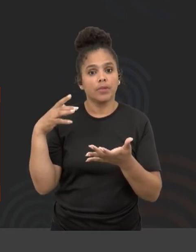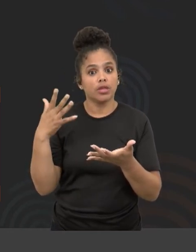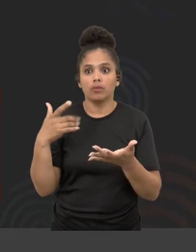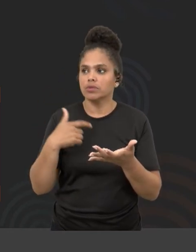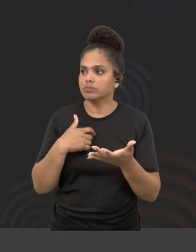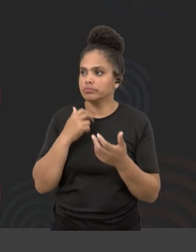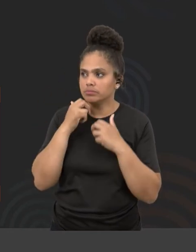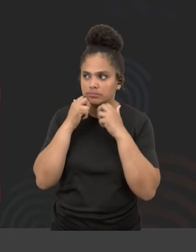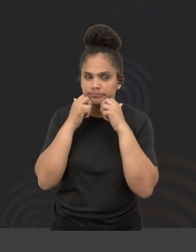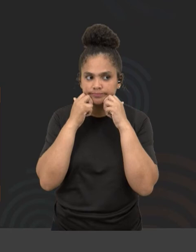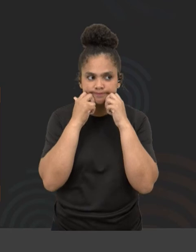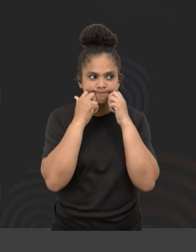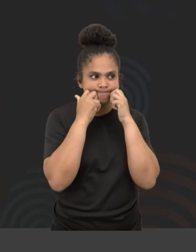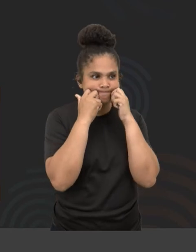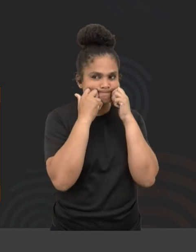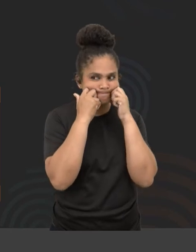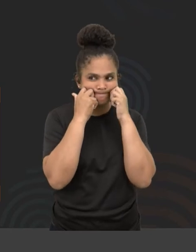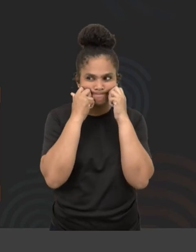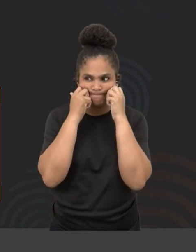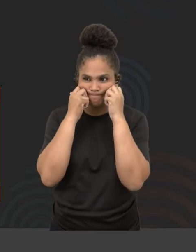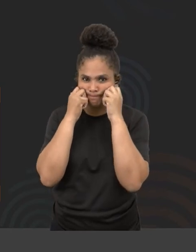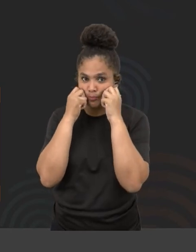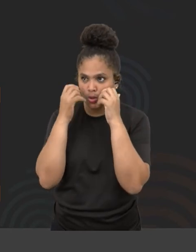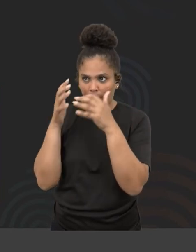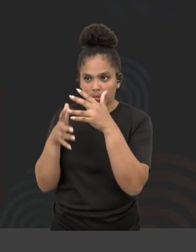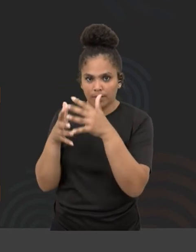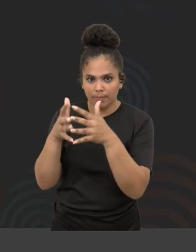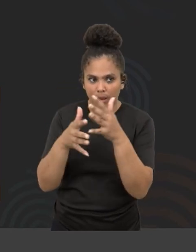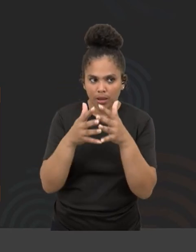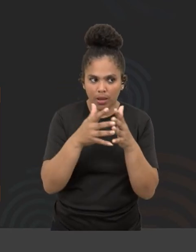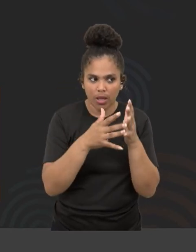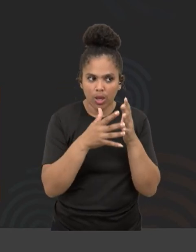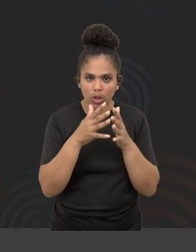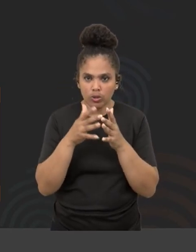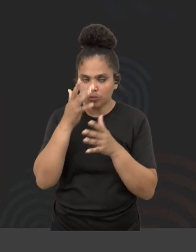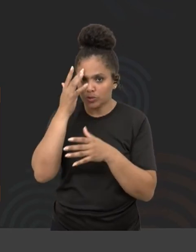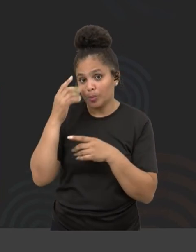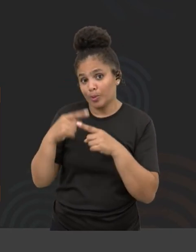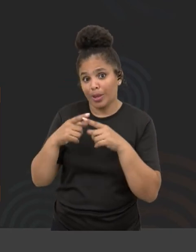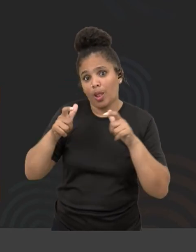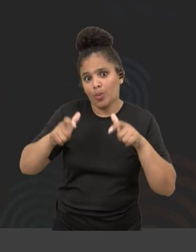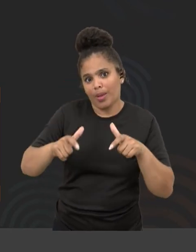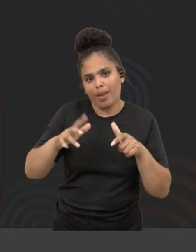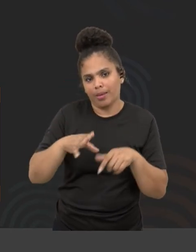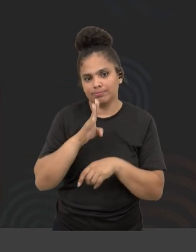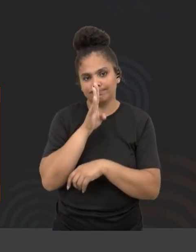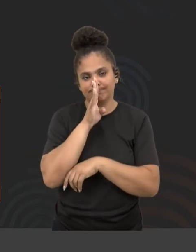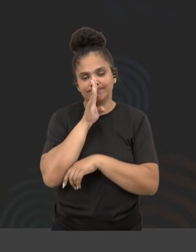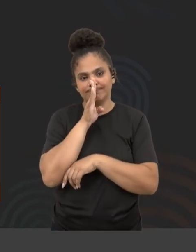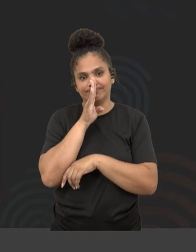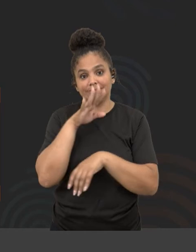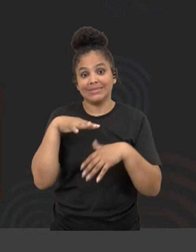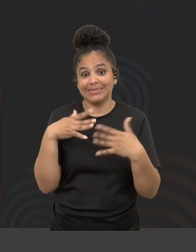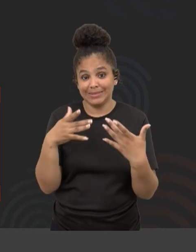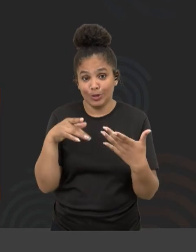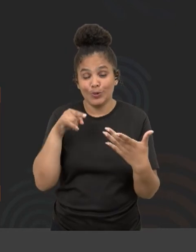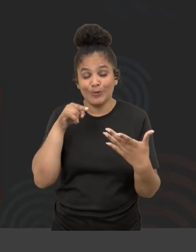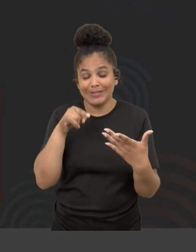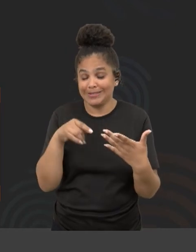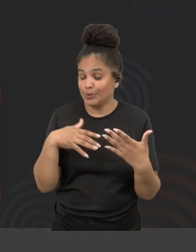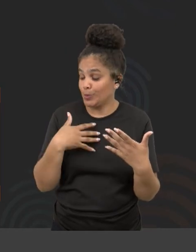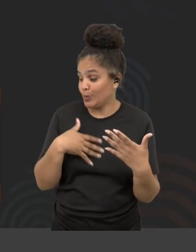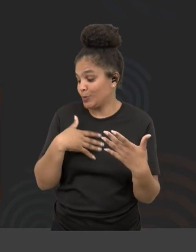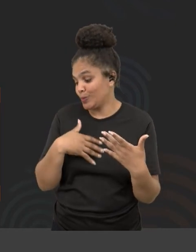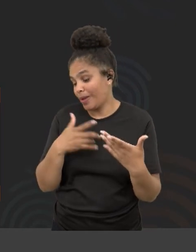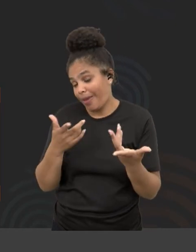fica todo constrangido, achando que está atrapalhando as pessoas num lugar silencioso, então, enfim, é uma